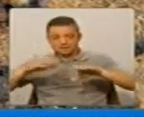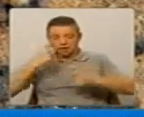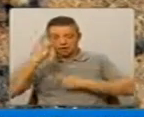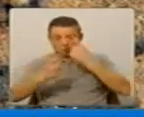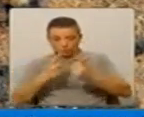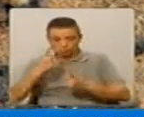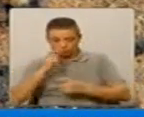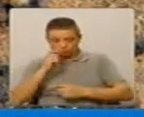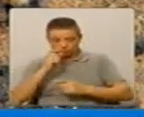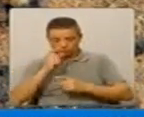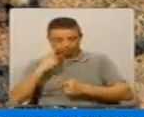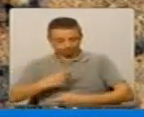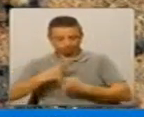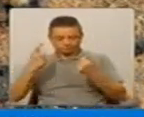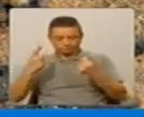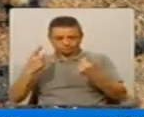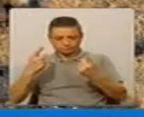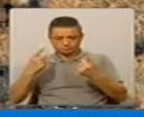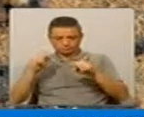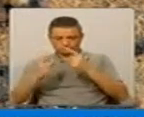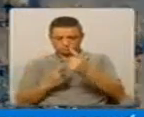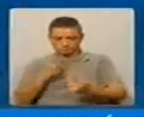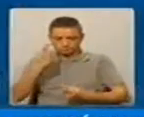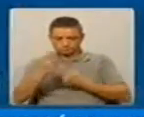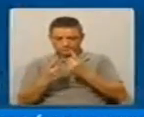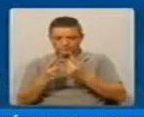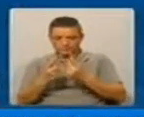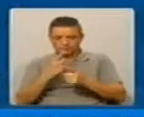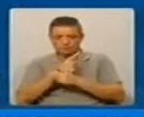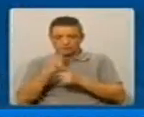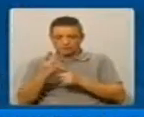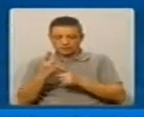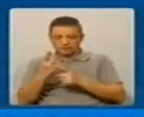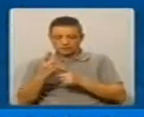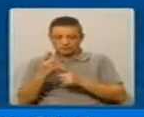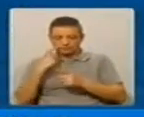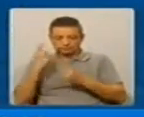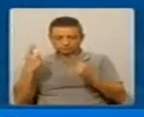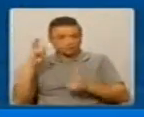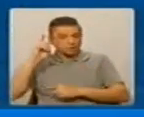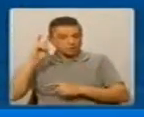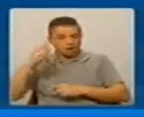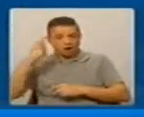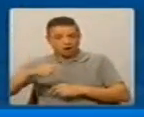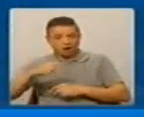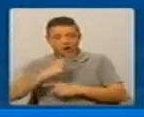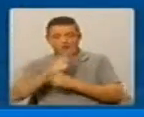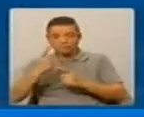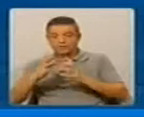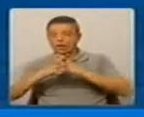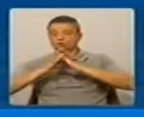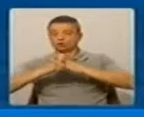que conseguiram destacar individualmente alguns destes côndrulos. E porquê é que estes côndrulos são extremamente preciosos? Porque são aquelas estruturas